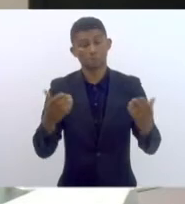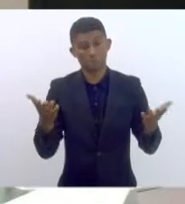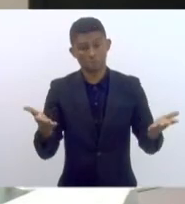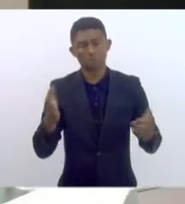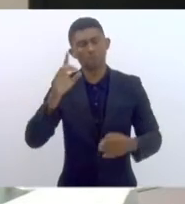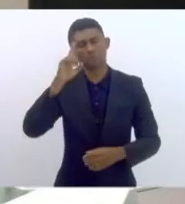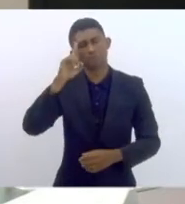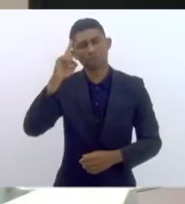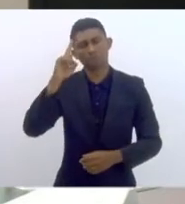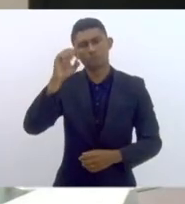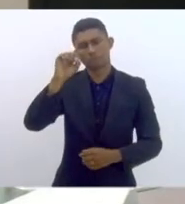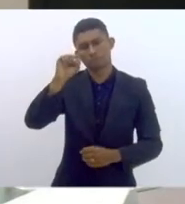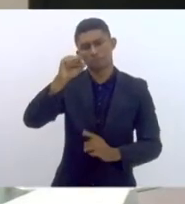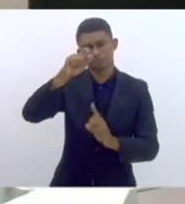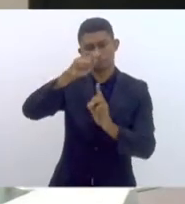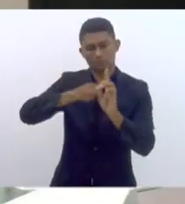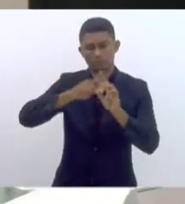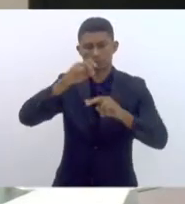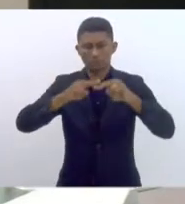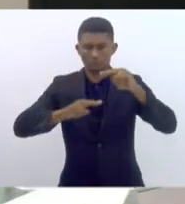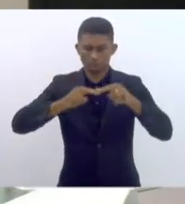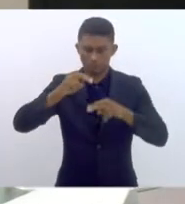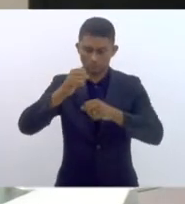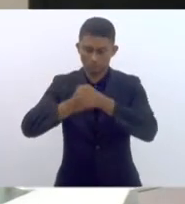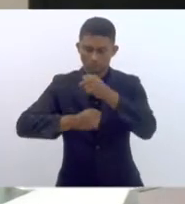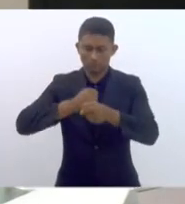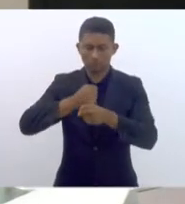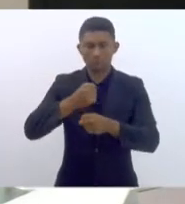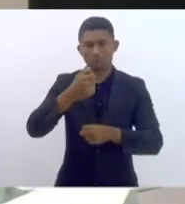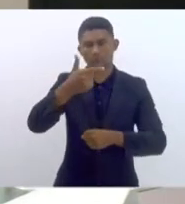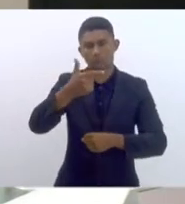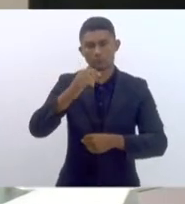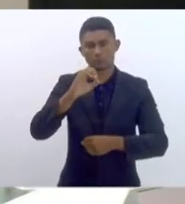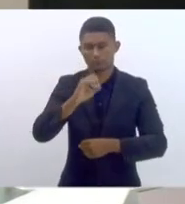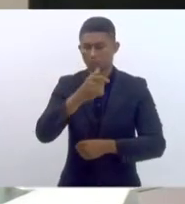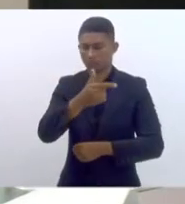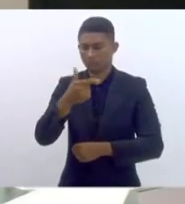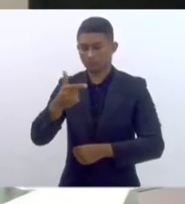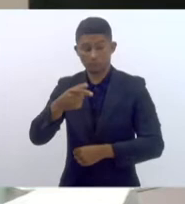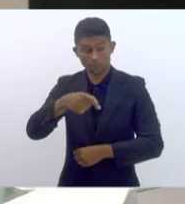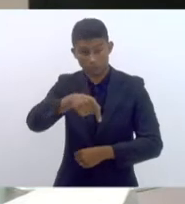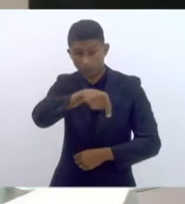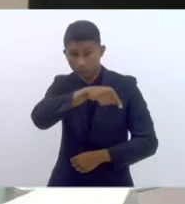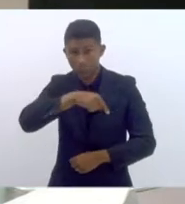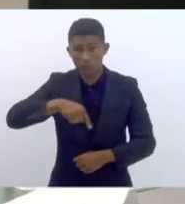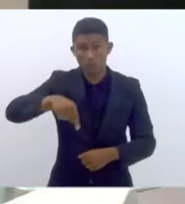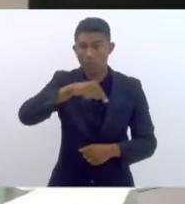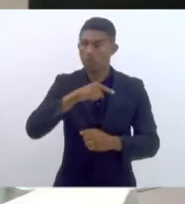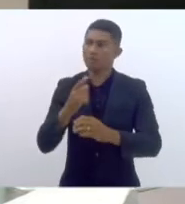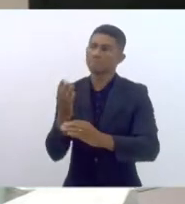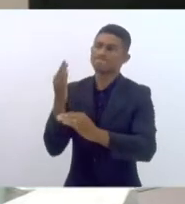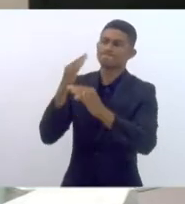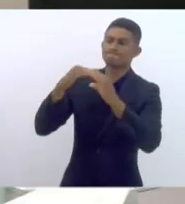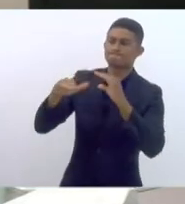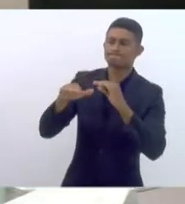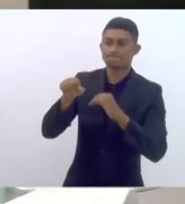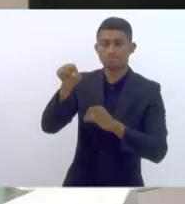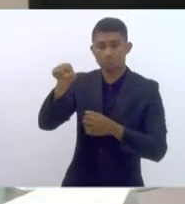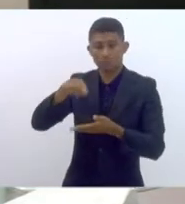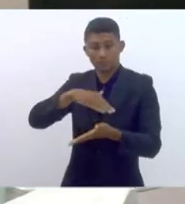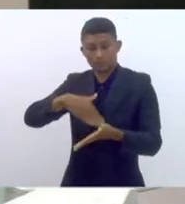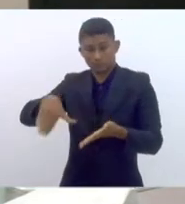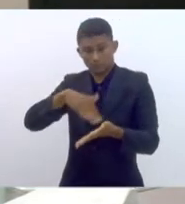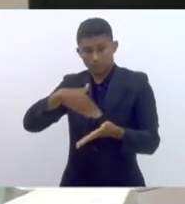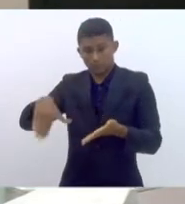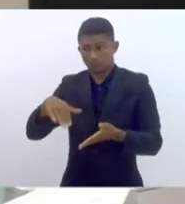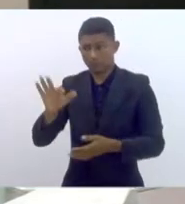no dia 8 de junho de 22, nós encaminhamos à Secretaria de